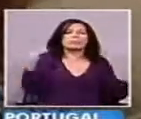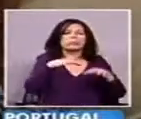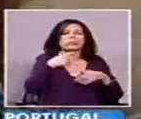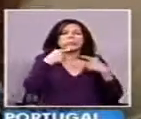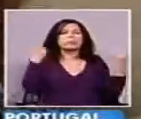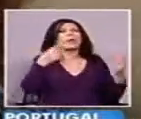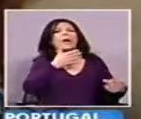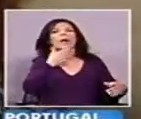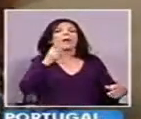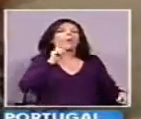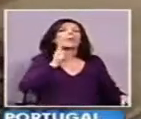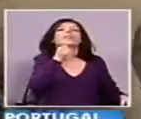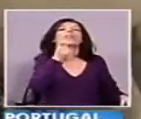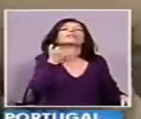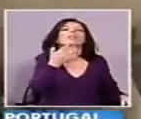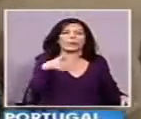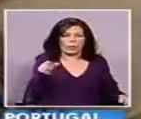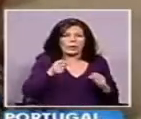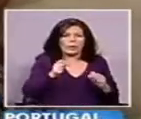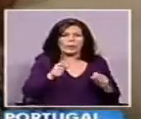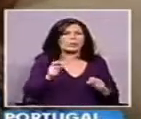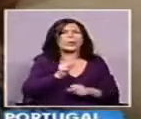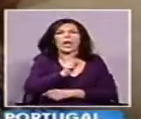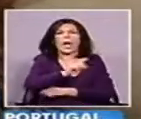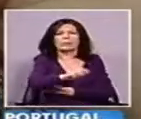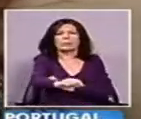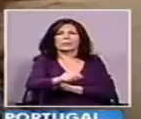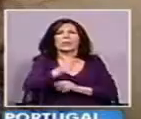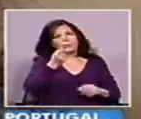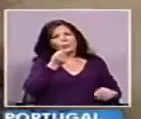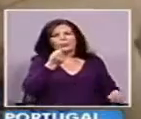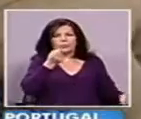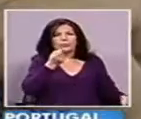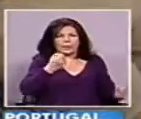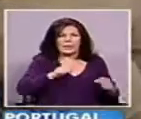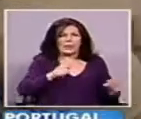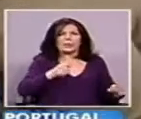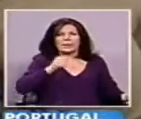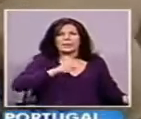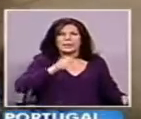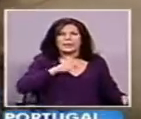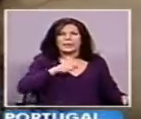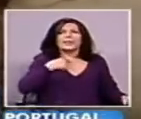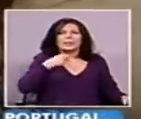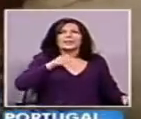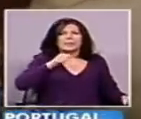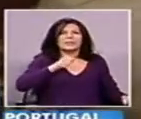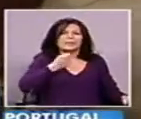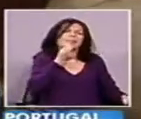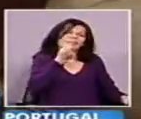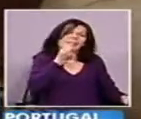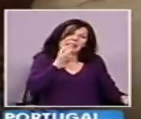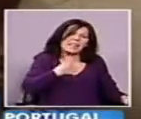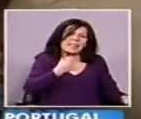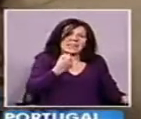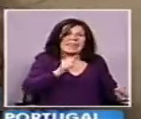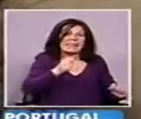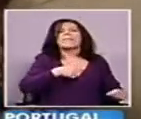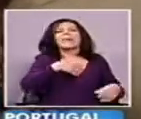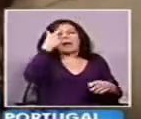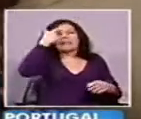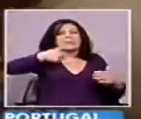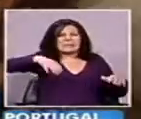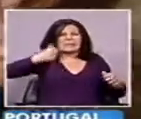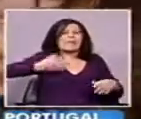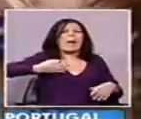espetáculo? Ao dia 27. Está nervosa ou não? Está. Está um bocadinho nervosa, nervosa. Mas vale a